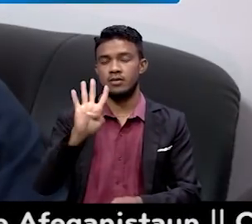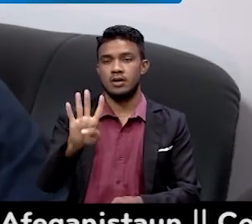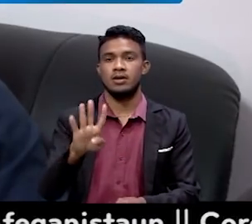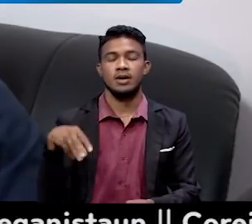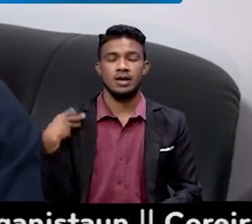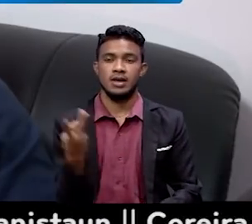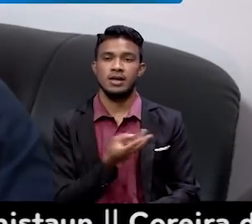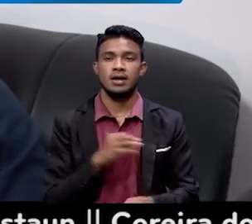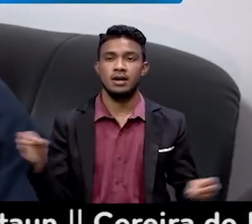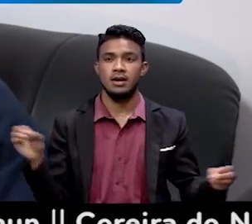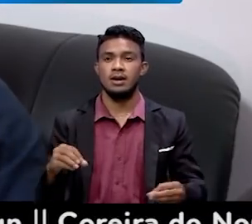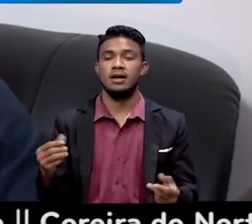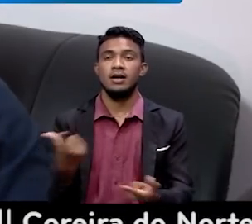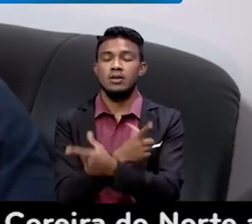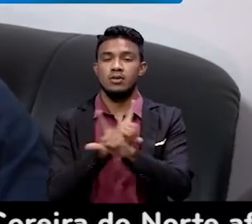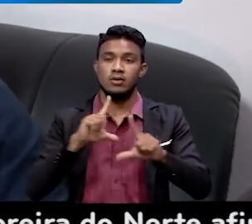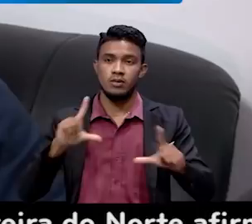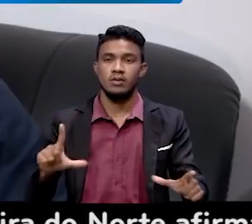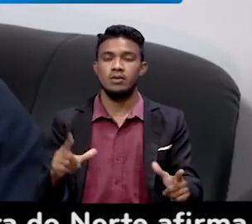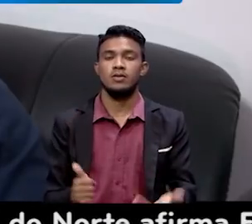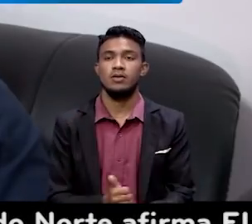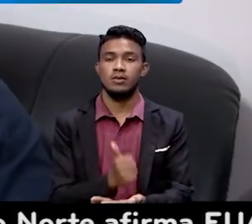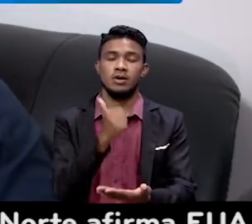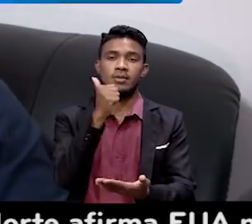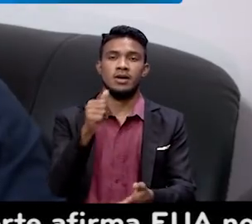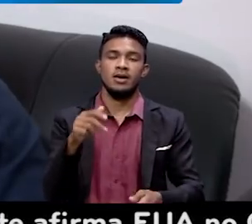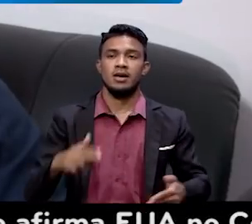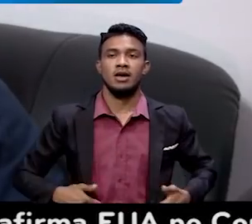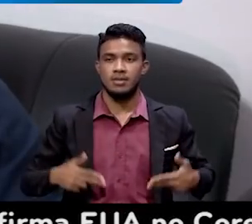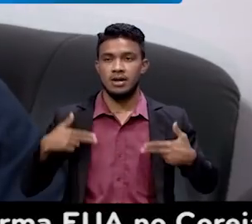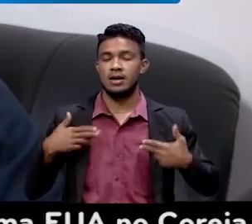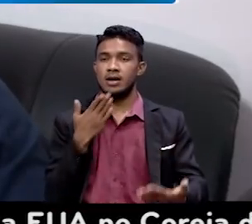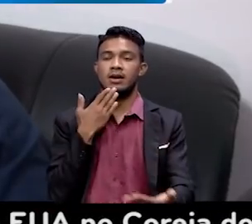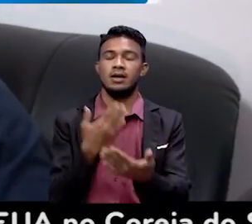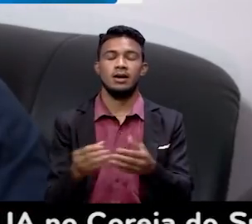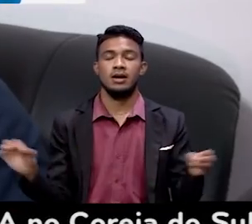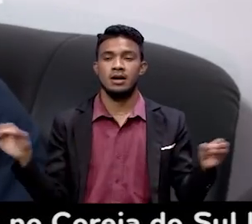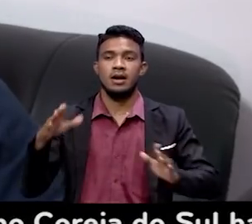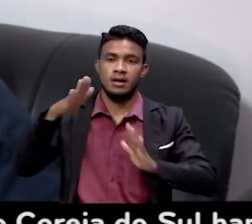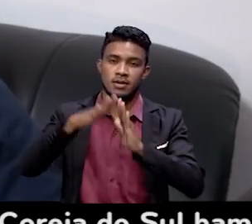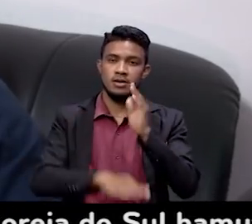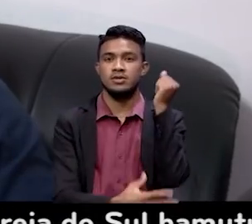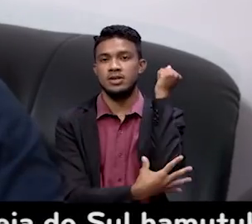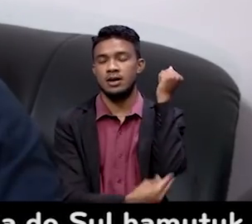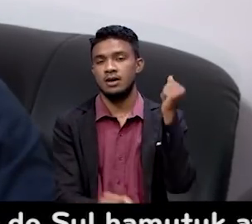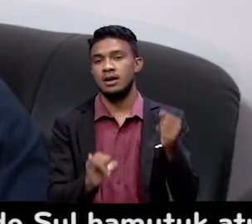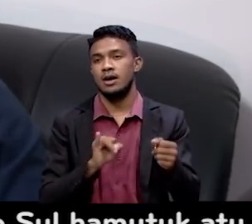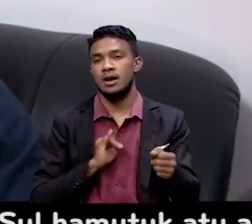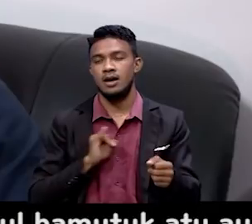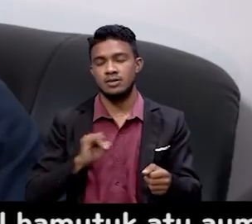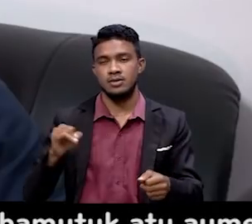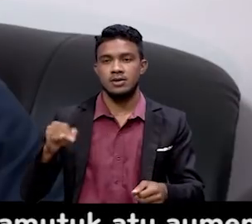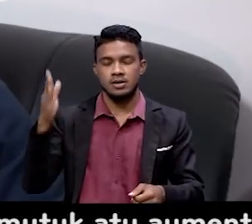diak, ita la luta ba hamenus kiak, hausente ita ne luta